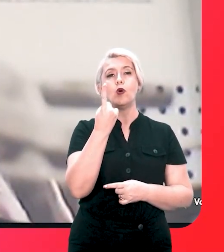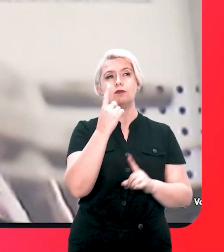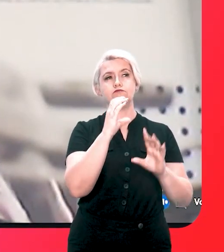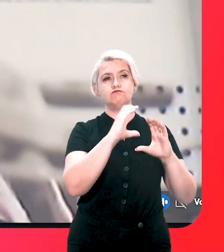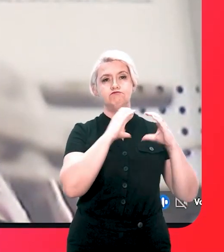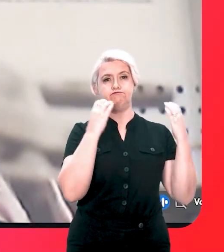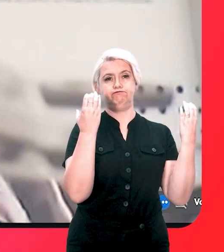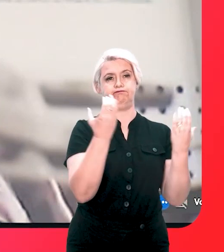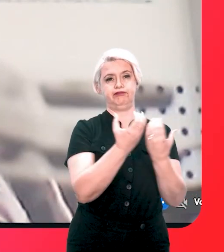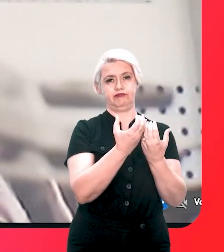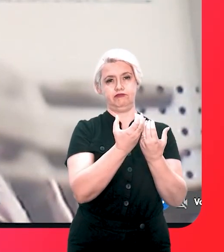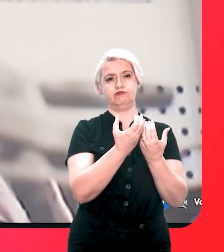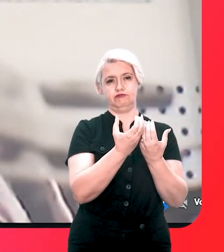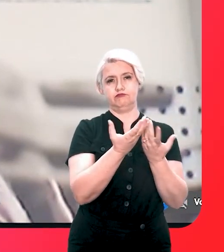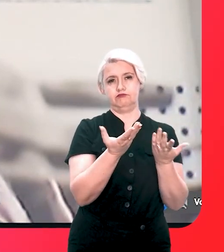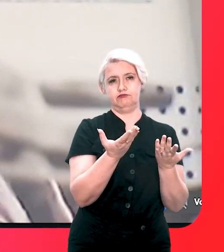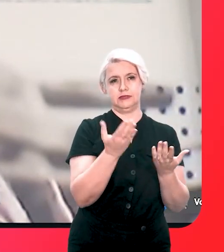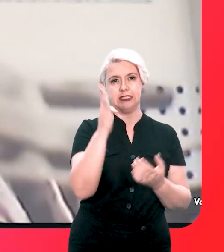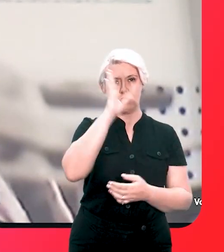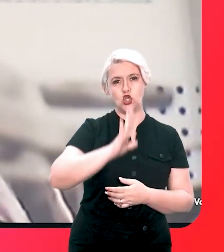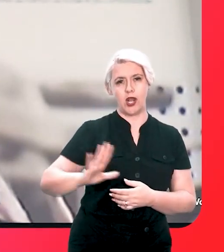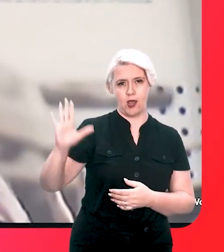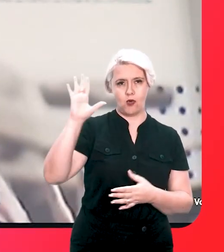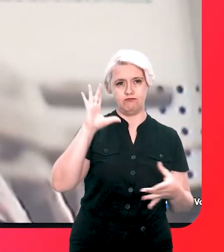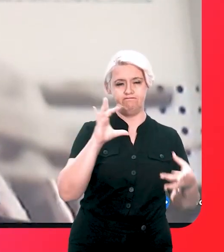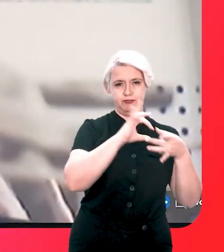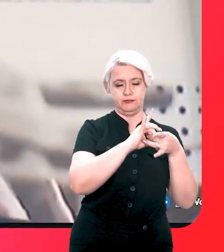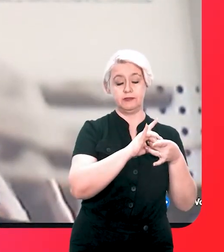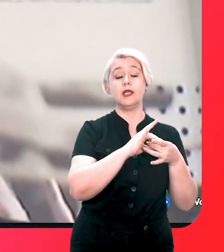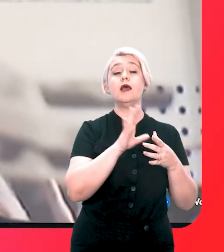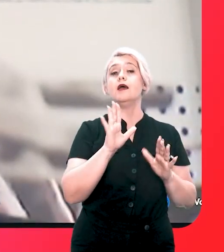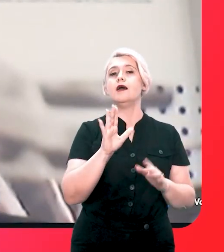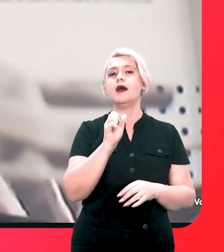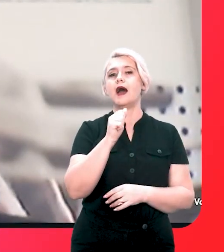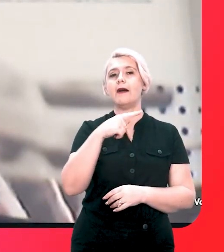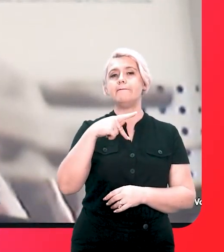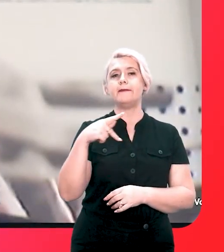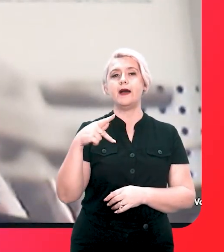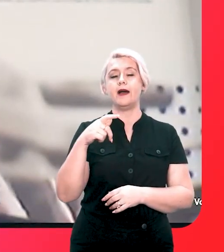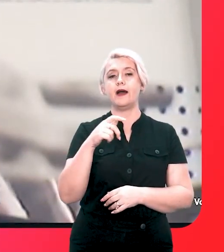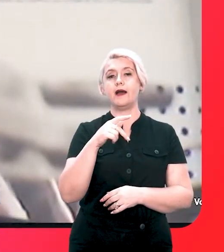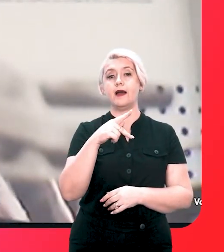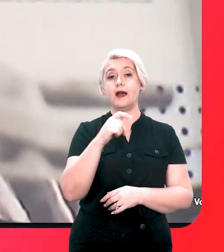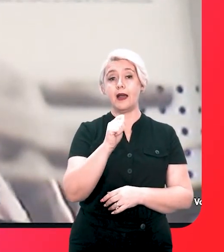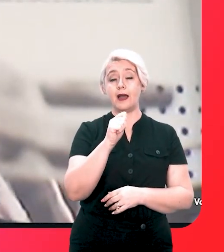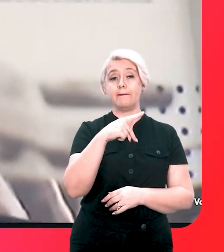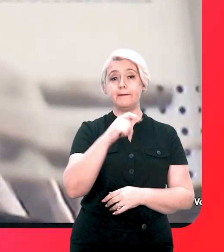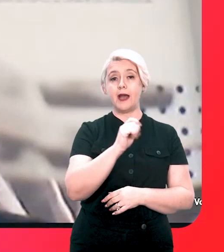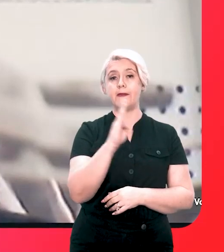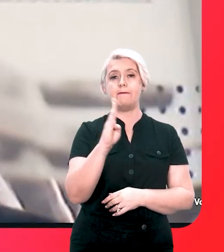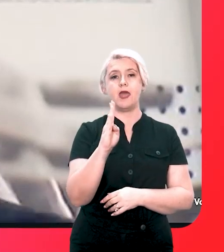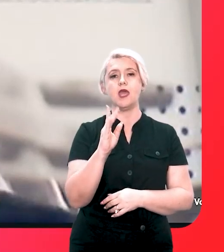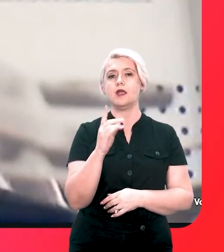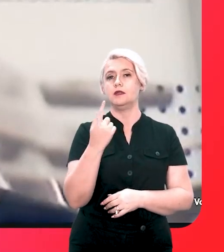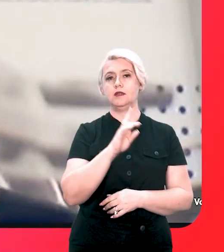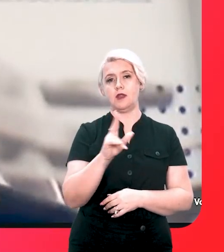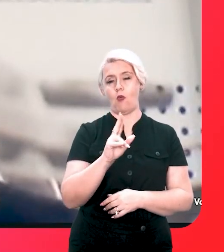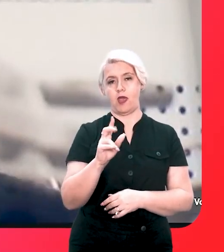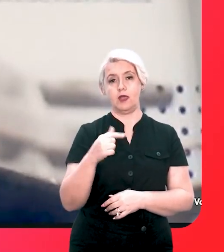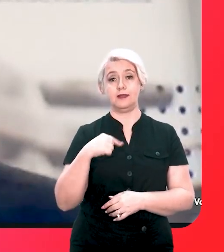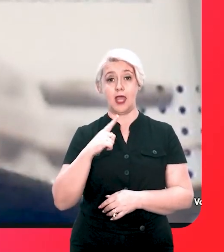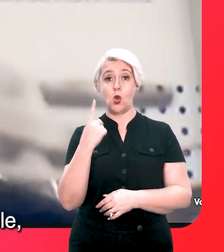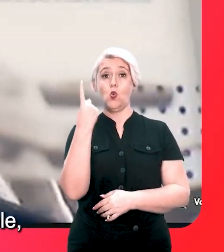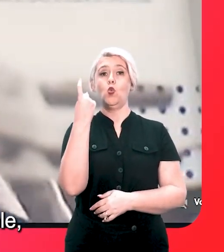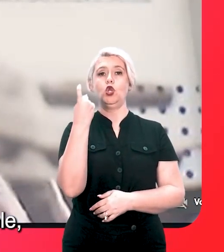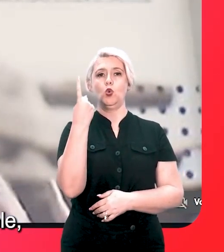deve ser isso. A nacional, né? A PABB não, a PABB é única, né? O nosso CNPJ